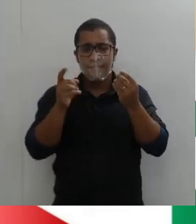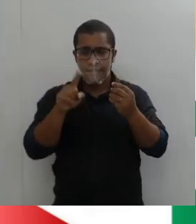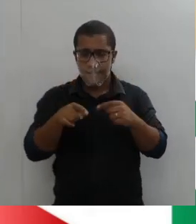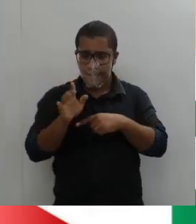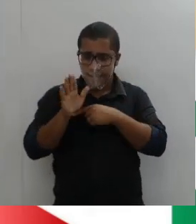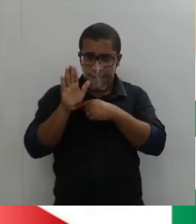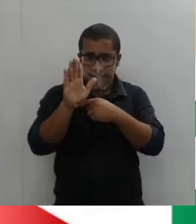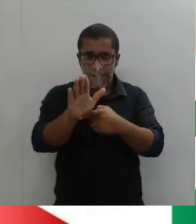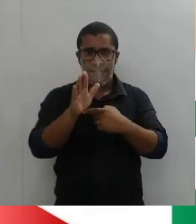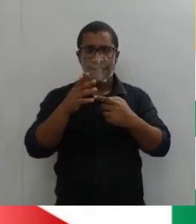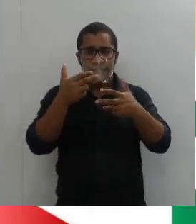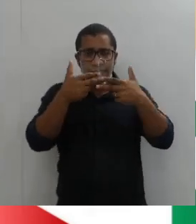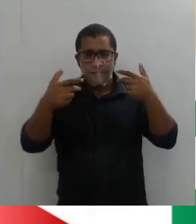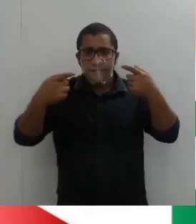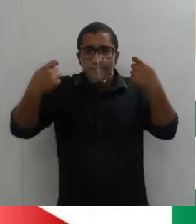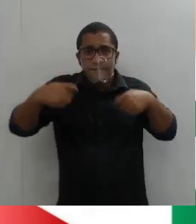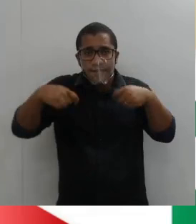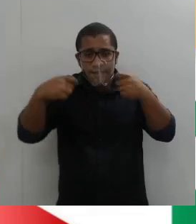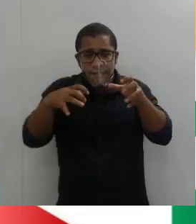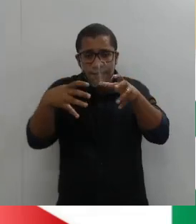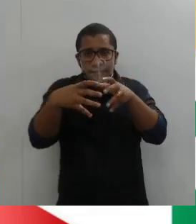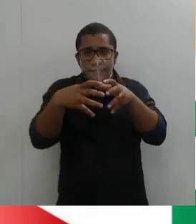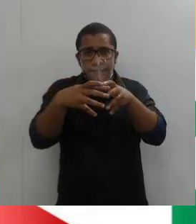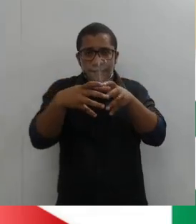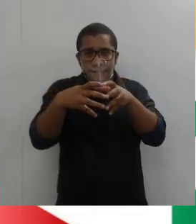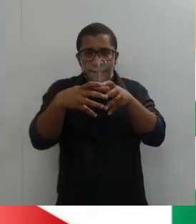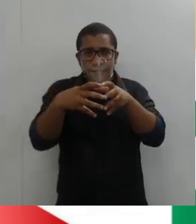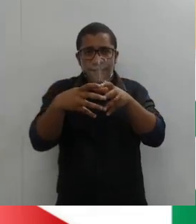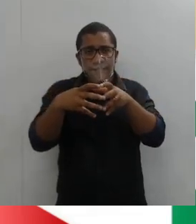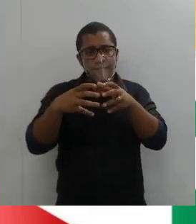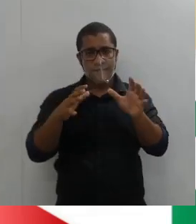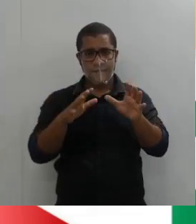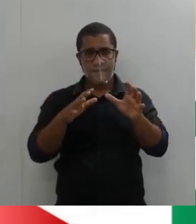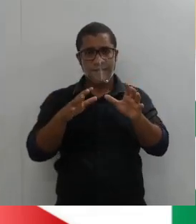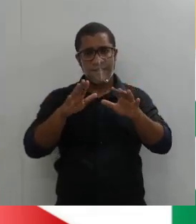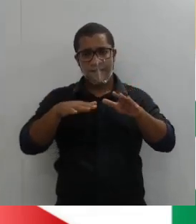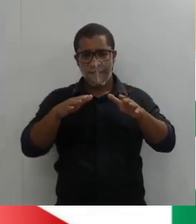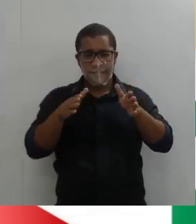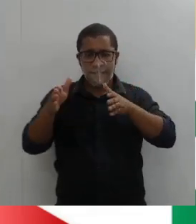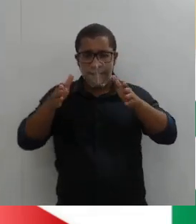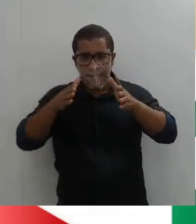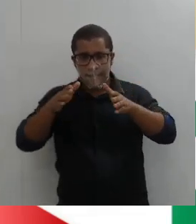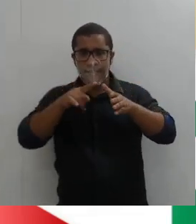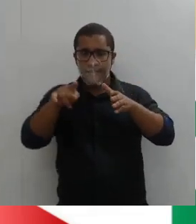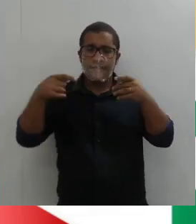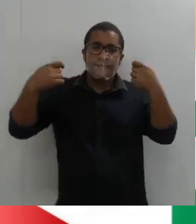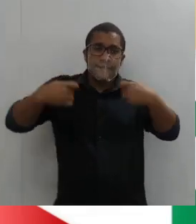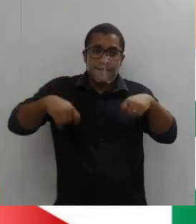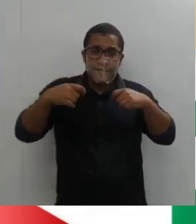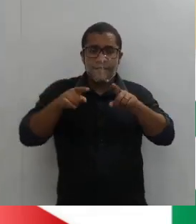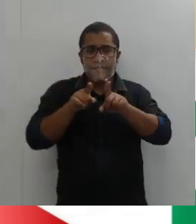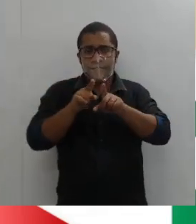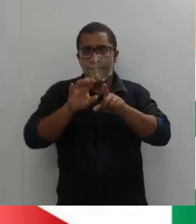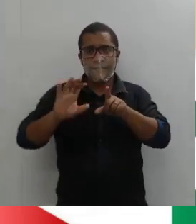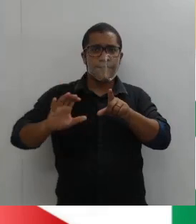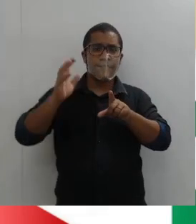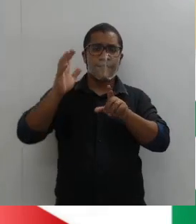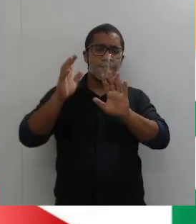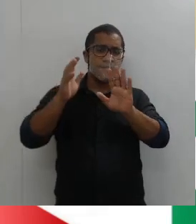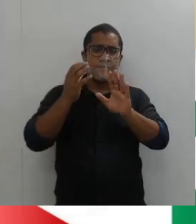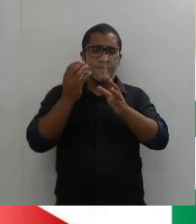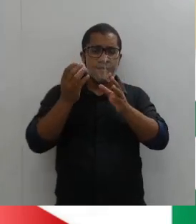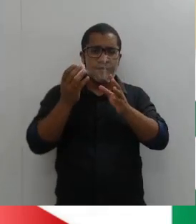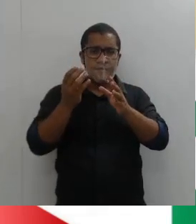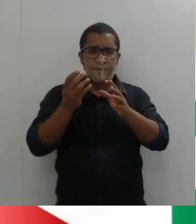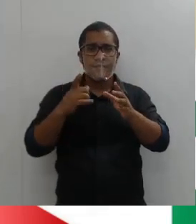atender às necessidades de um certo grupo em determinado momento ou situação. Como assim?